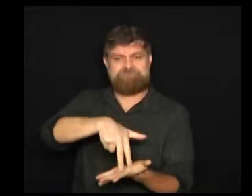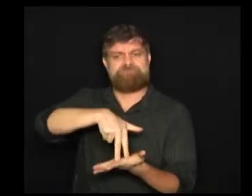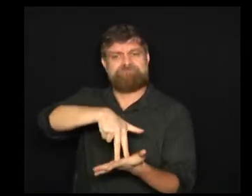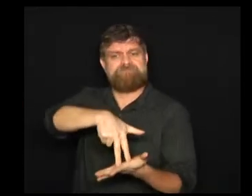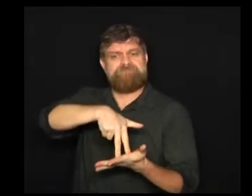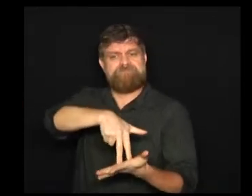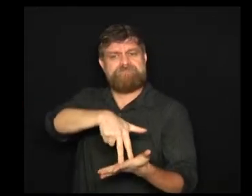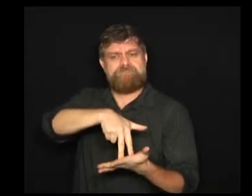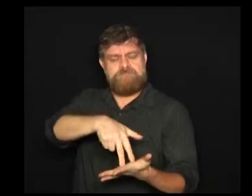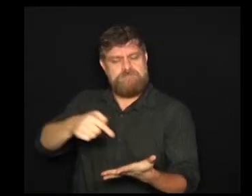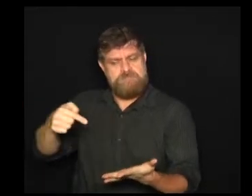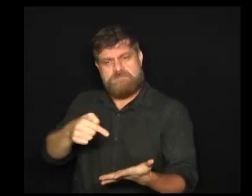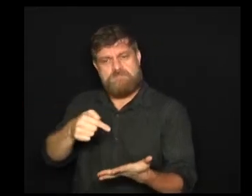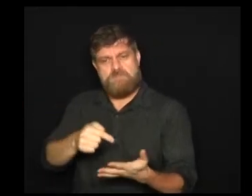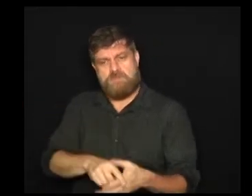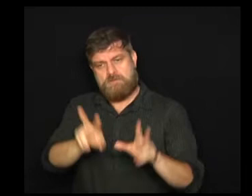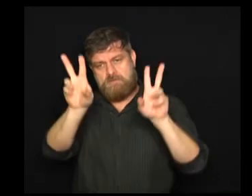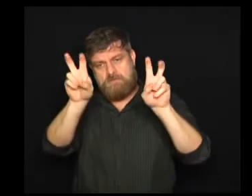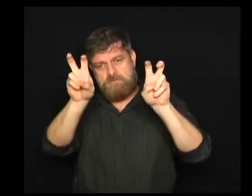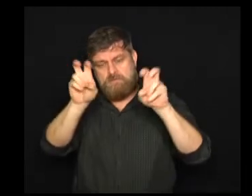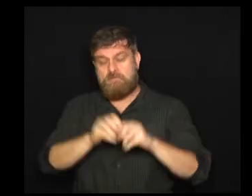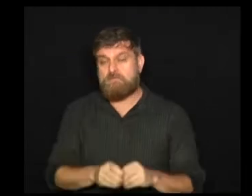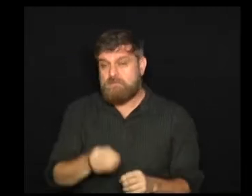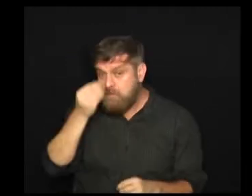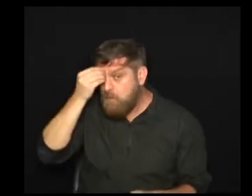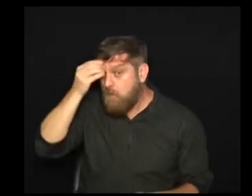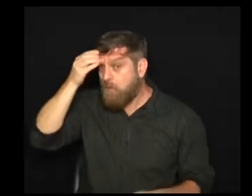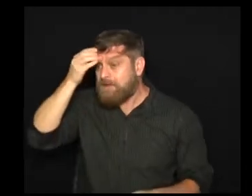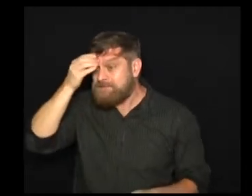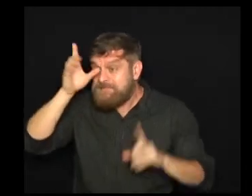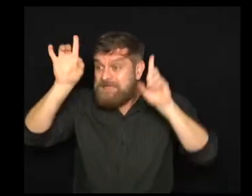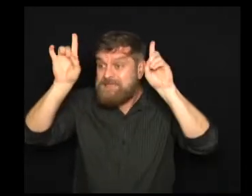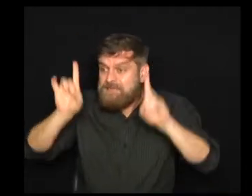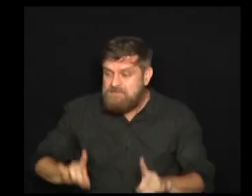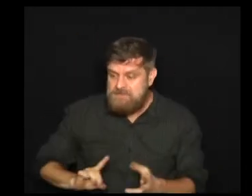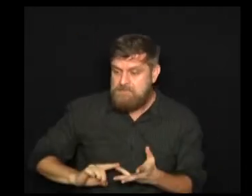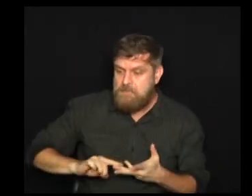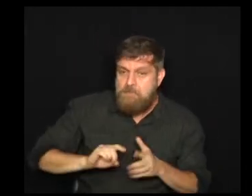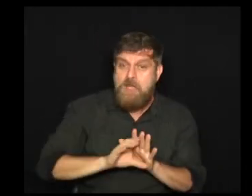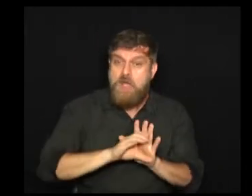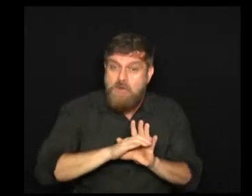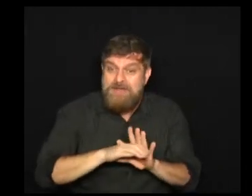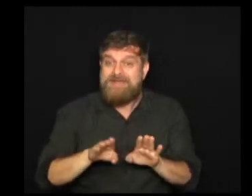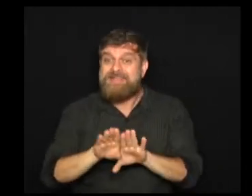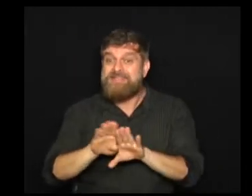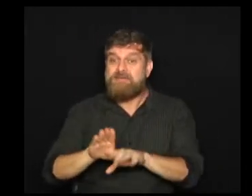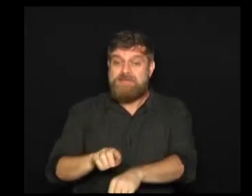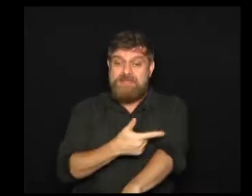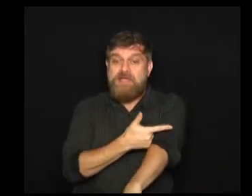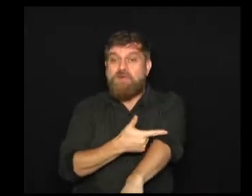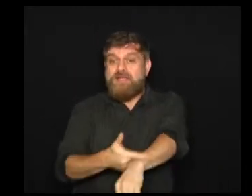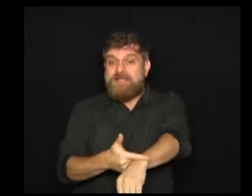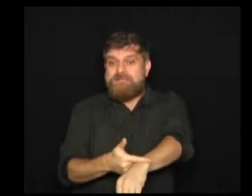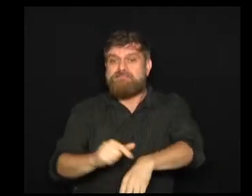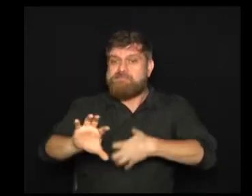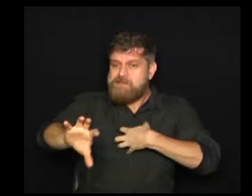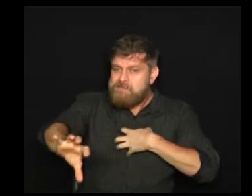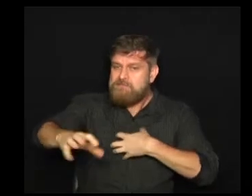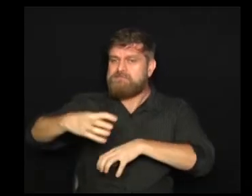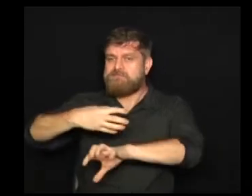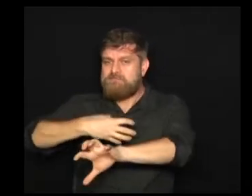em relação ao conhecimento das deficiências, ao respeito pelo próximo, né? Então a gente